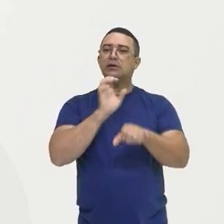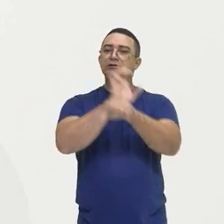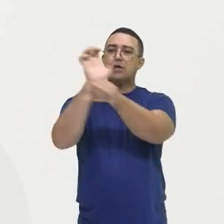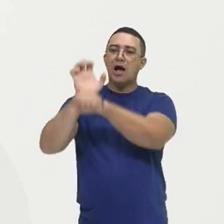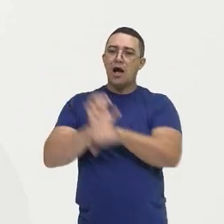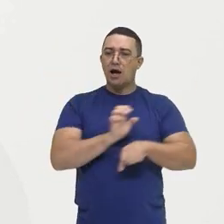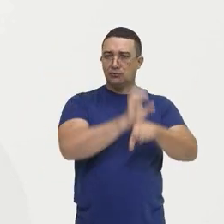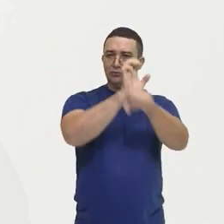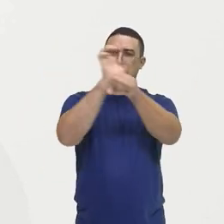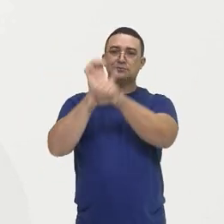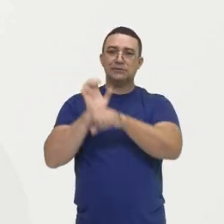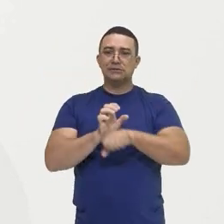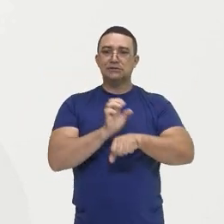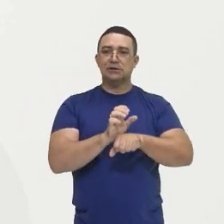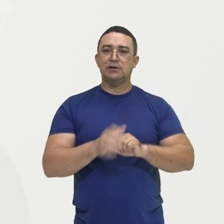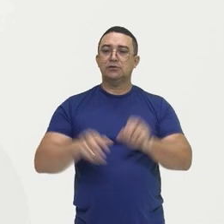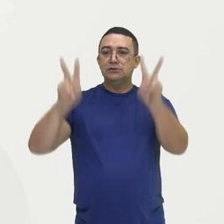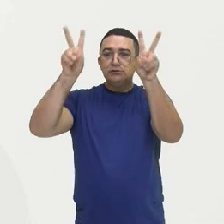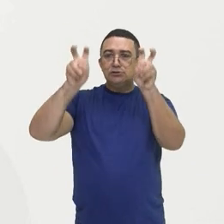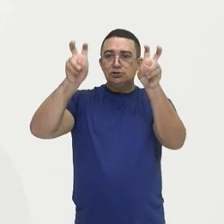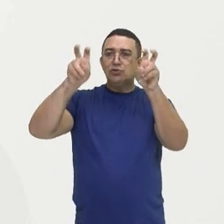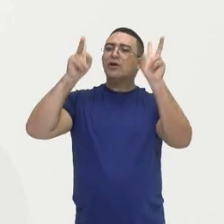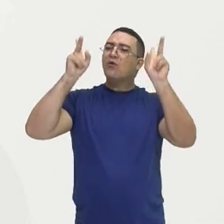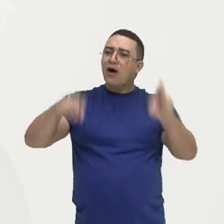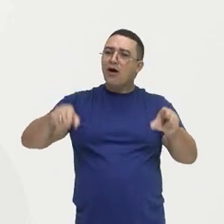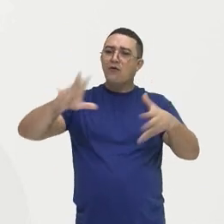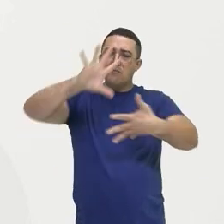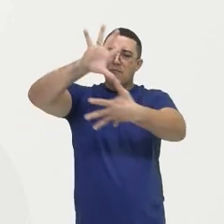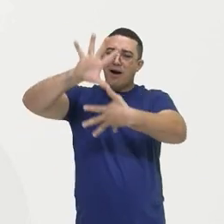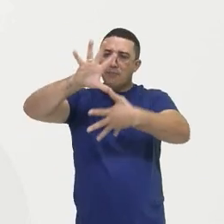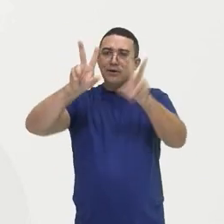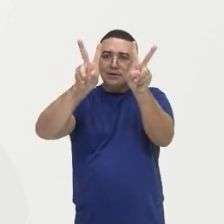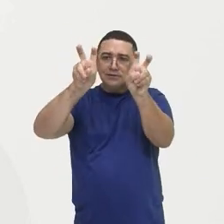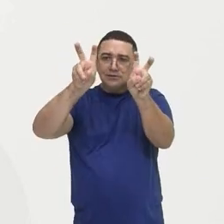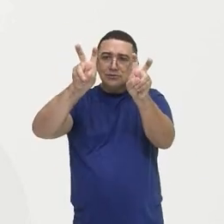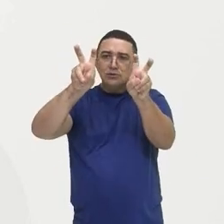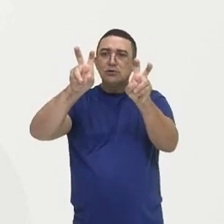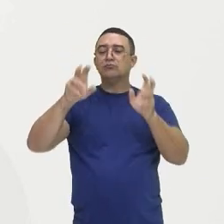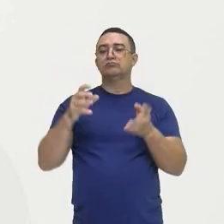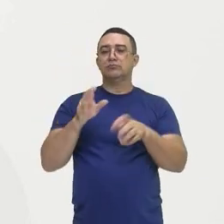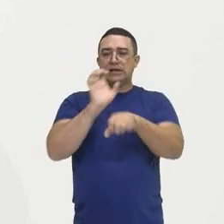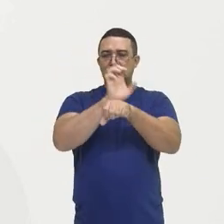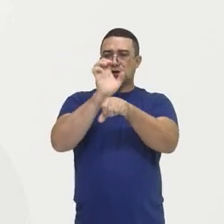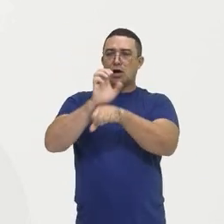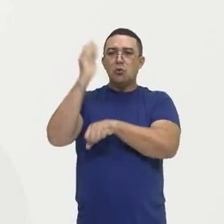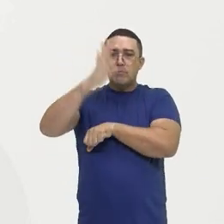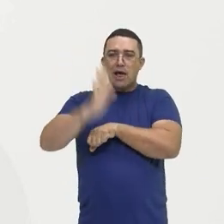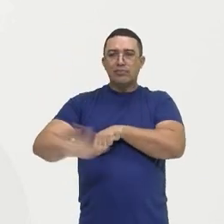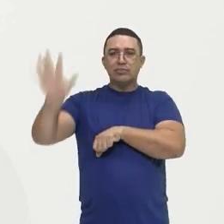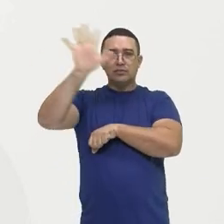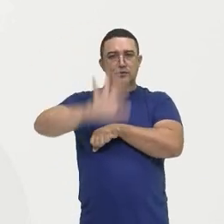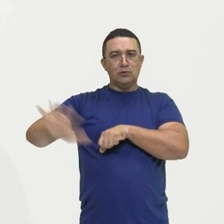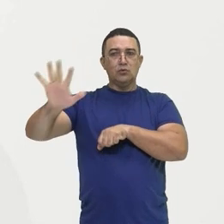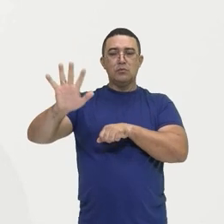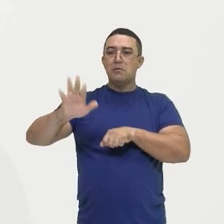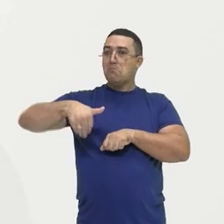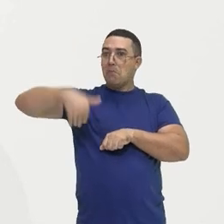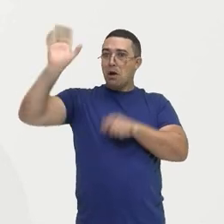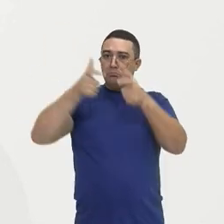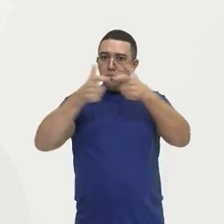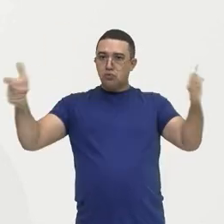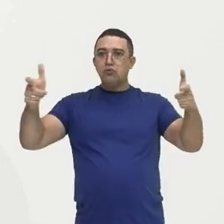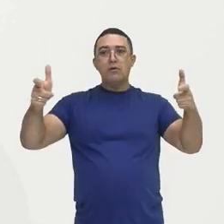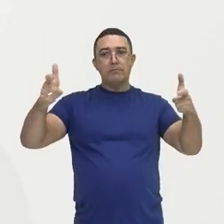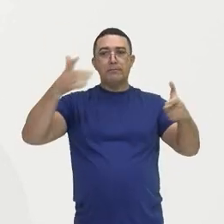brasileiros, eu olho o título também, assim como o mapa, né, mais populosos. Aí eu tenho Bahia, Rio Grande do Sul,